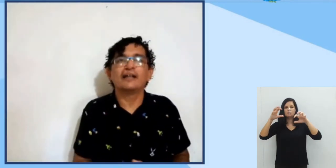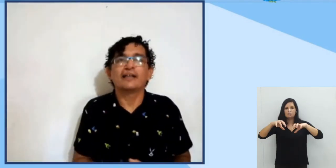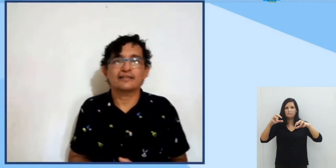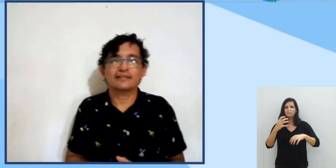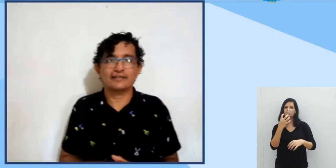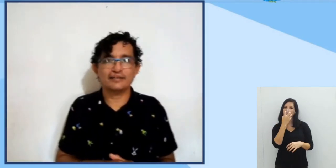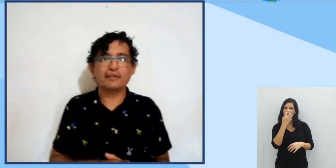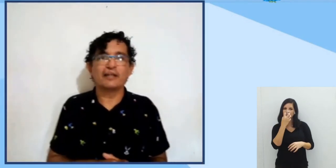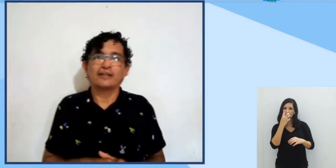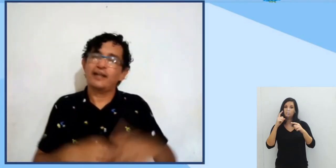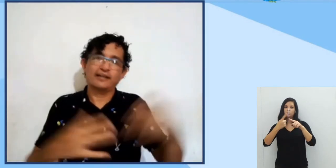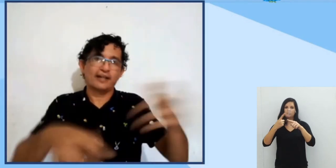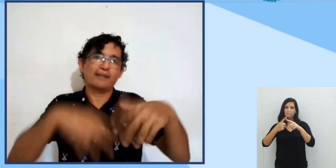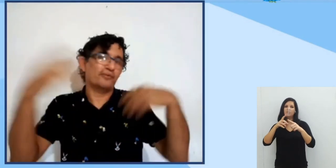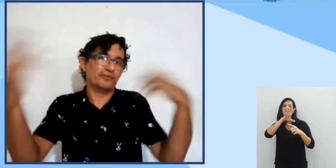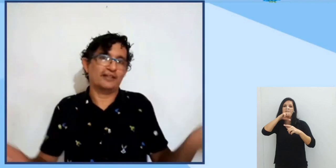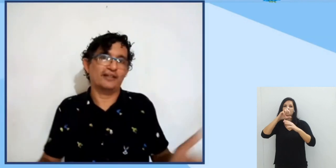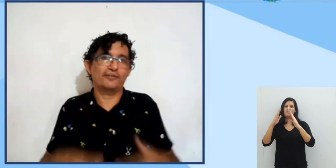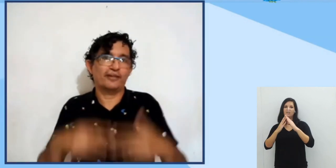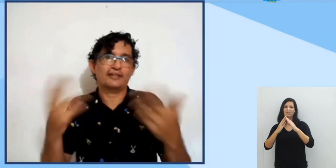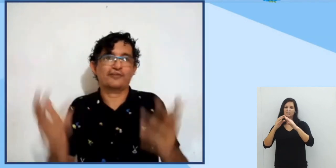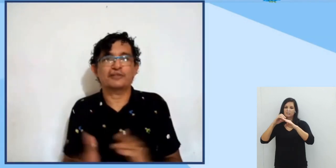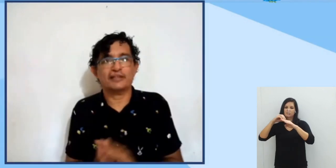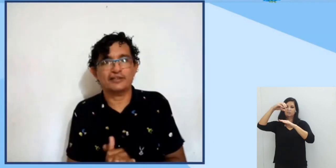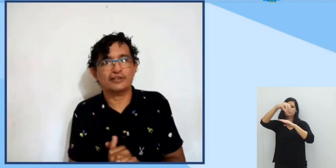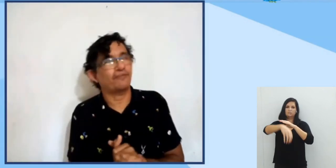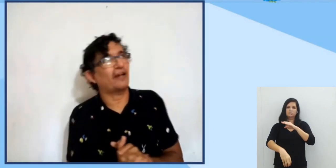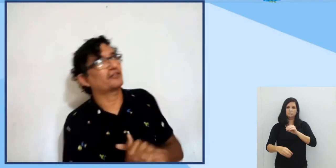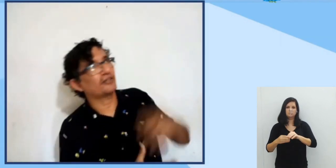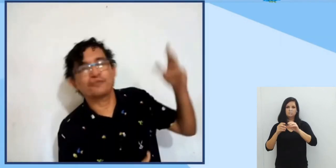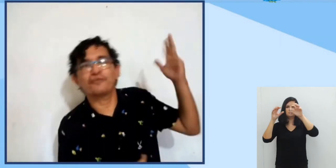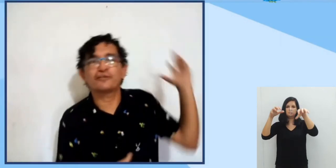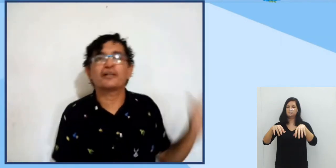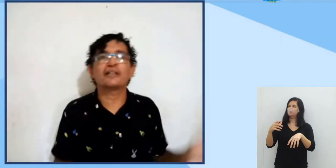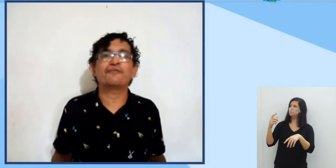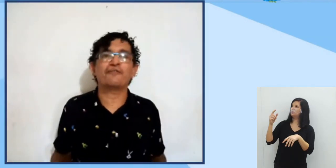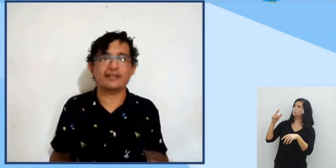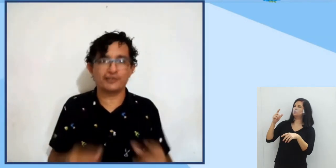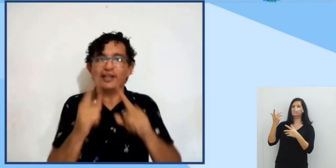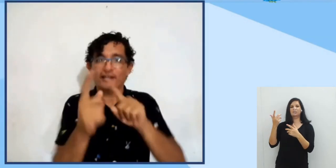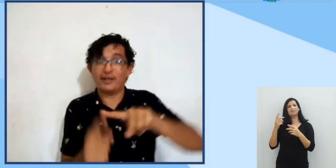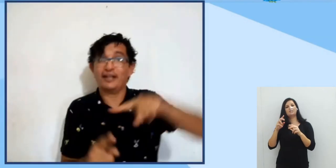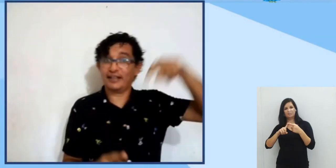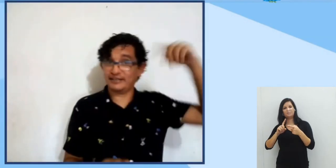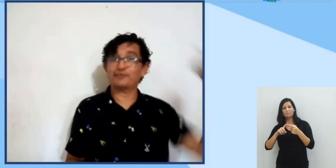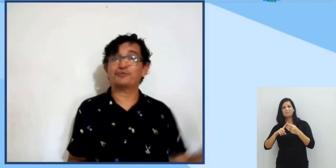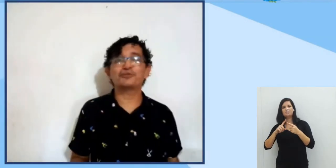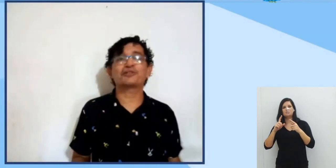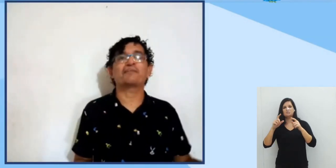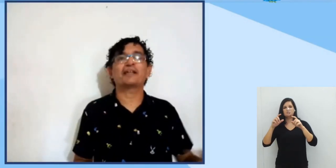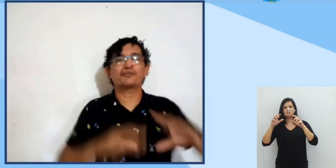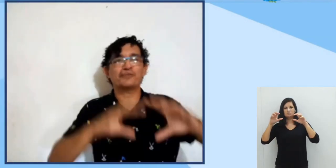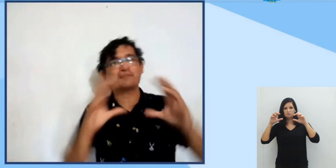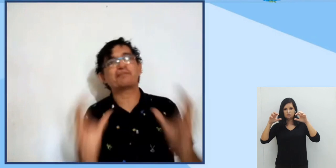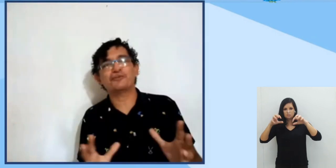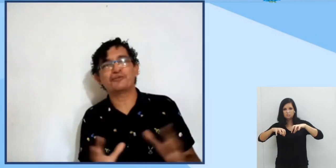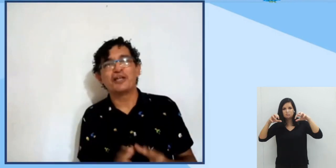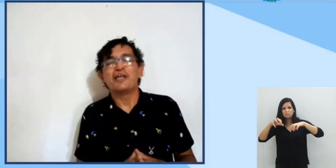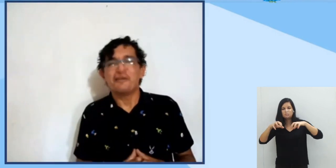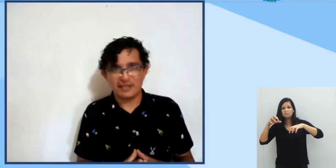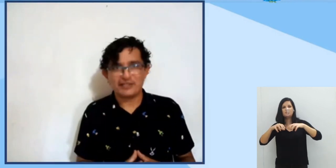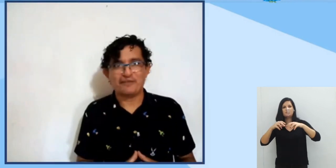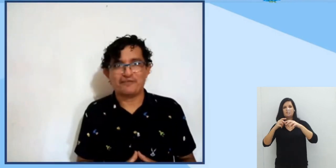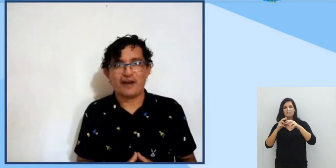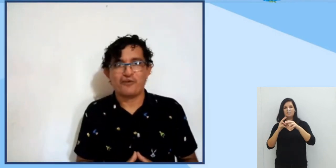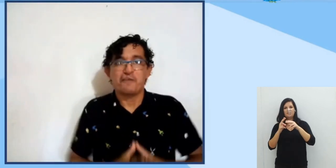a pular lá de cima, e aí acabou gerando essa coisa que a gente faz, tá chovendo canivete, tem uma relação justamente com esse